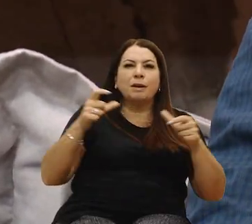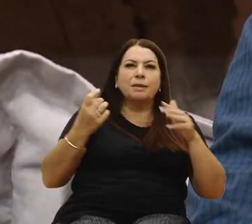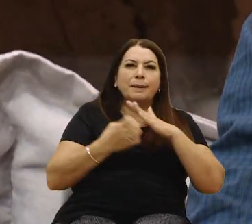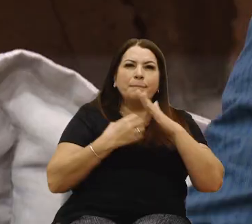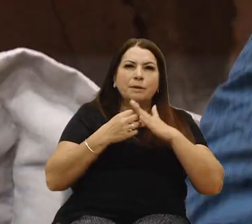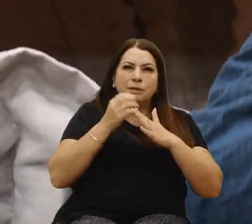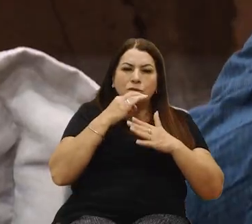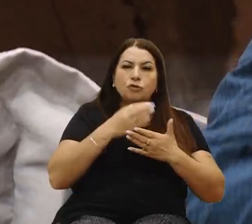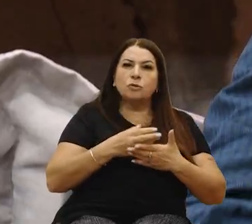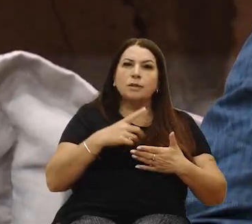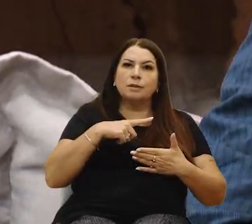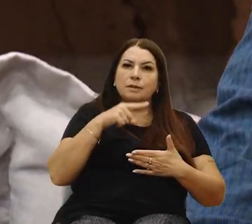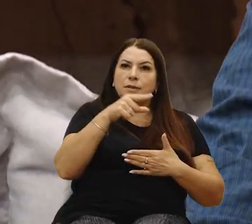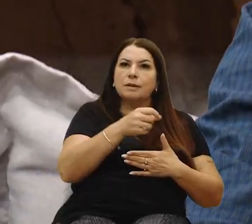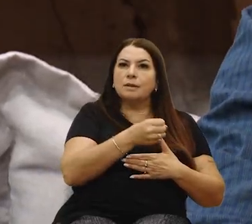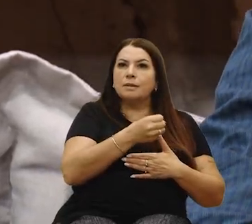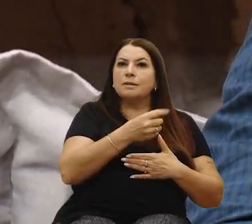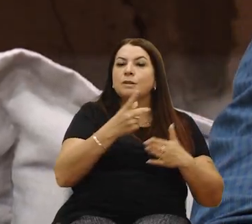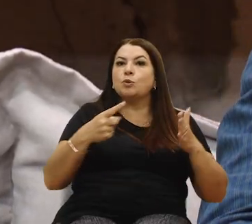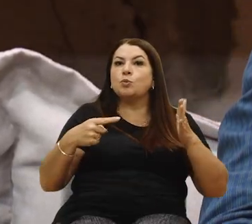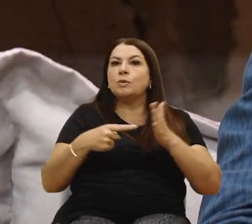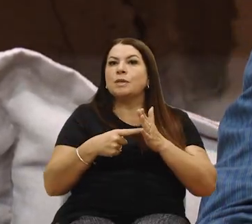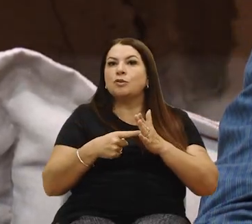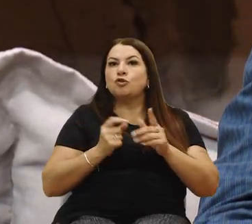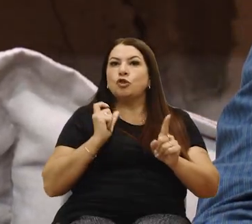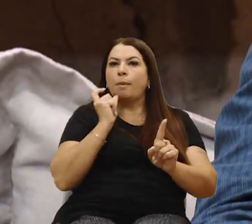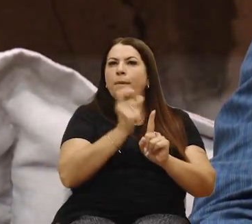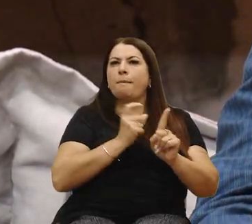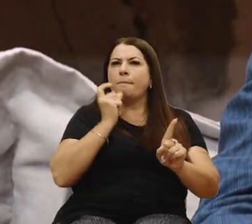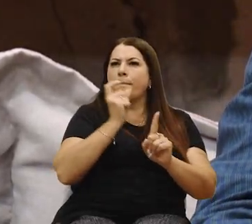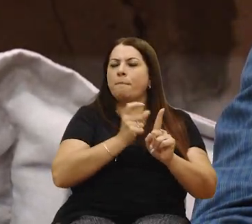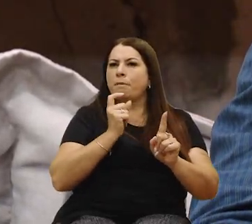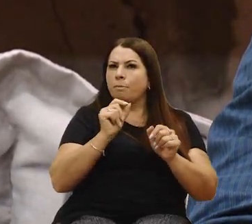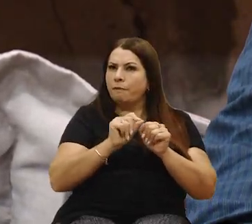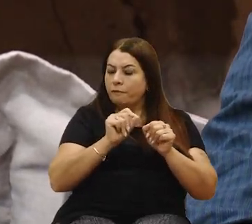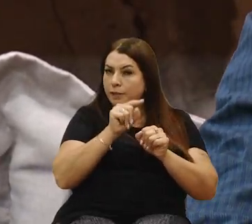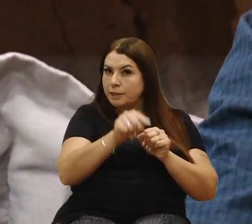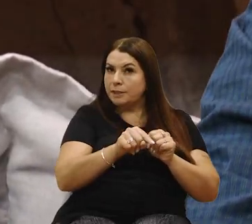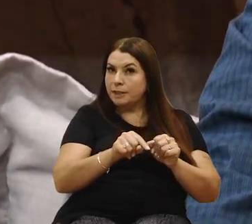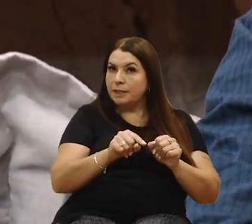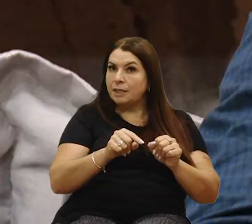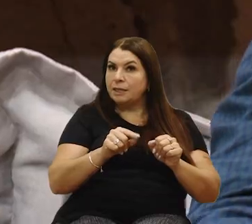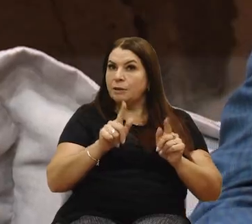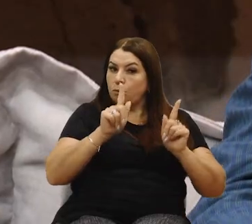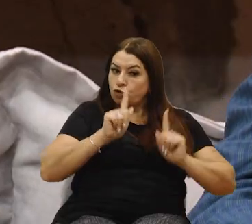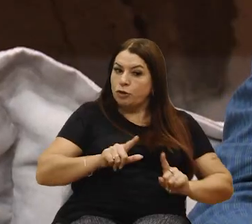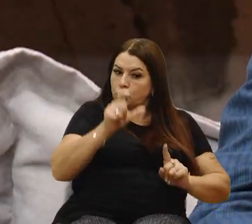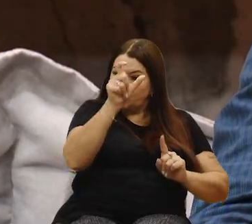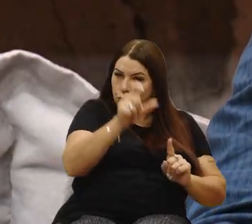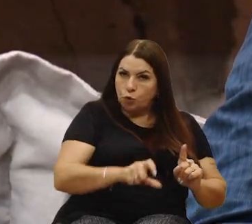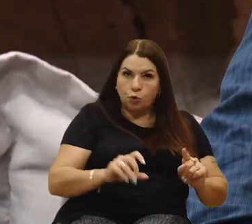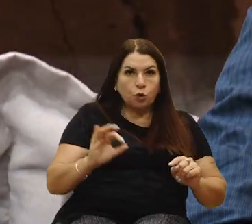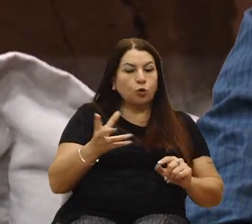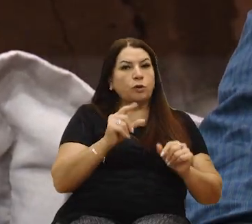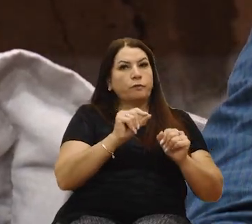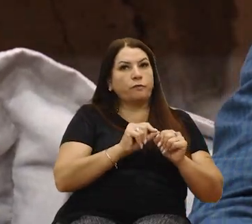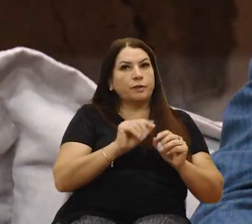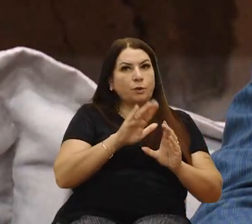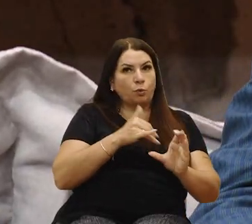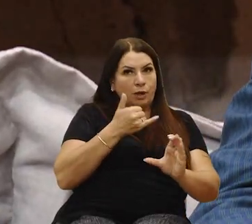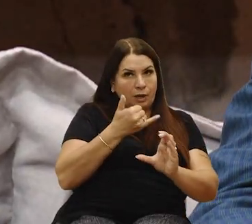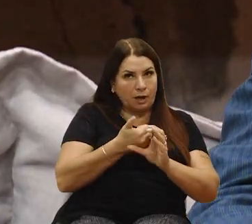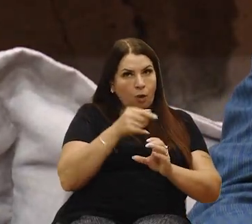de Caxias chegou. Tantas denúncias de assédio moral que foram feitas em determinado gestor, todas feitas pelo